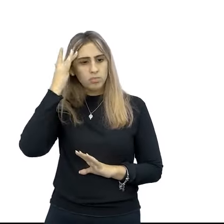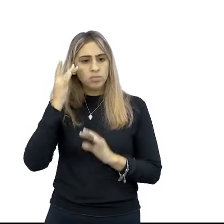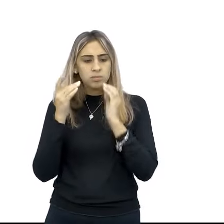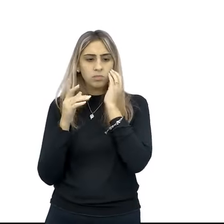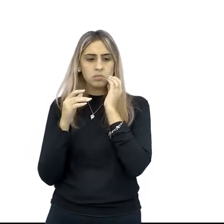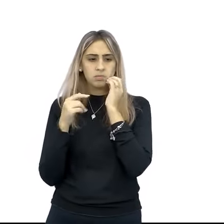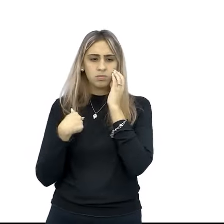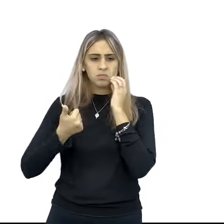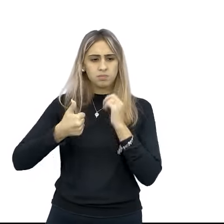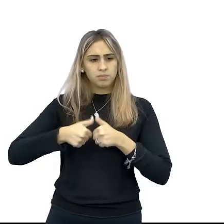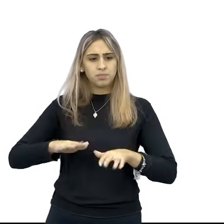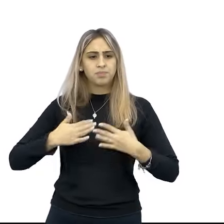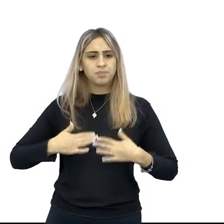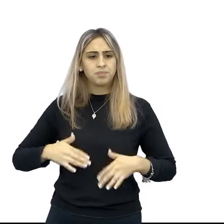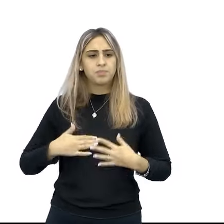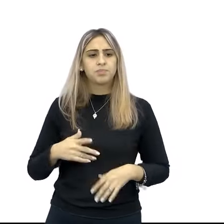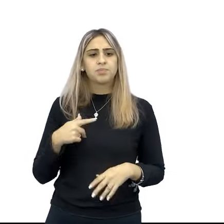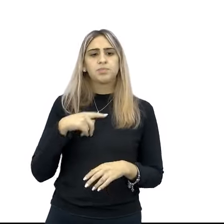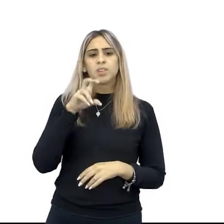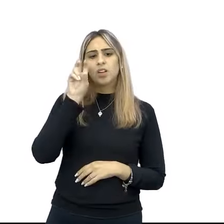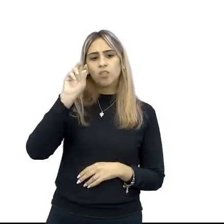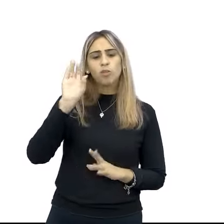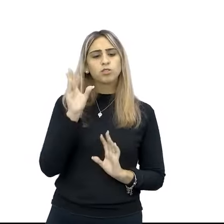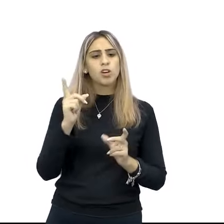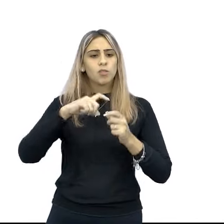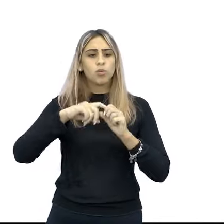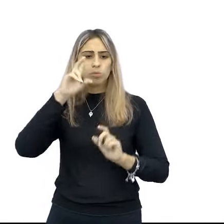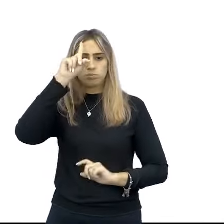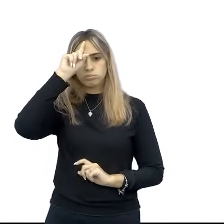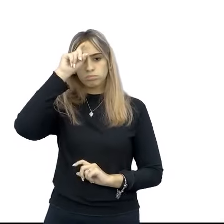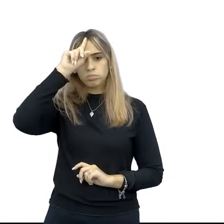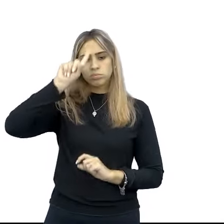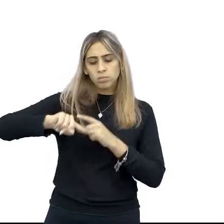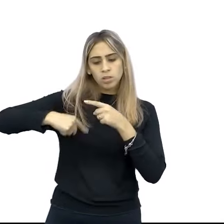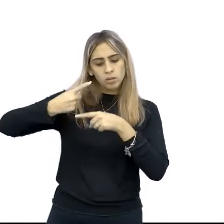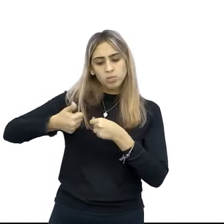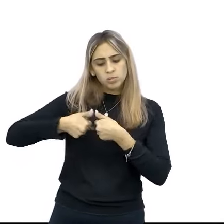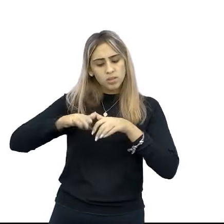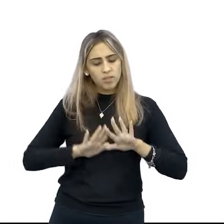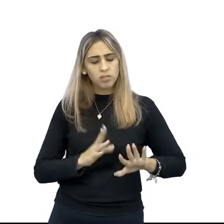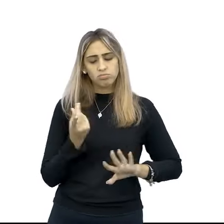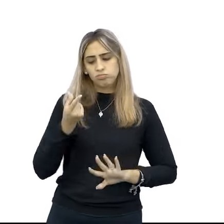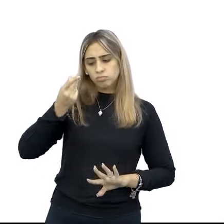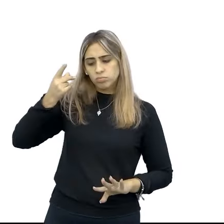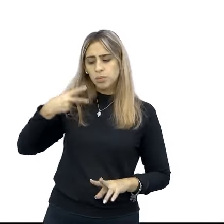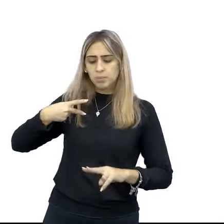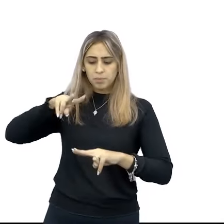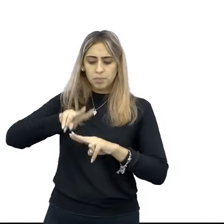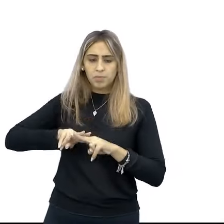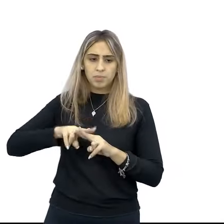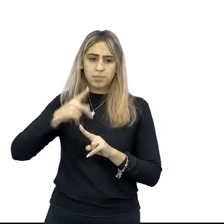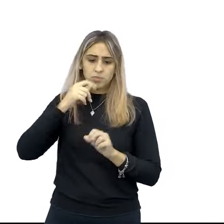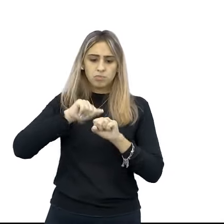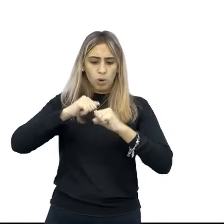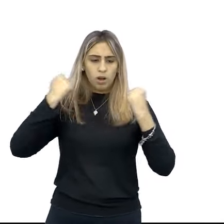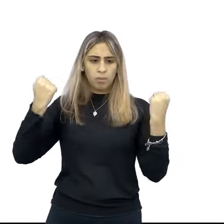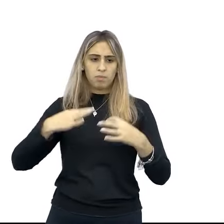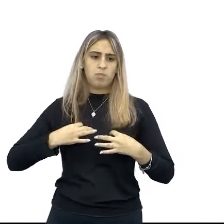mais calma. E a vovó já voltou do hospital, depois de ter ficado tanto tempo presa em um